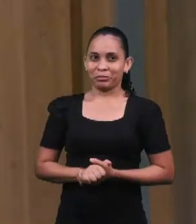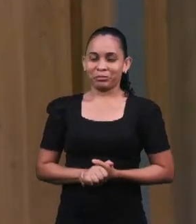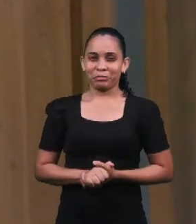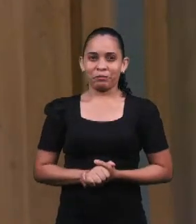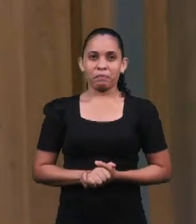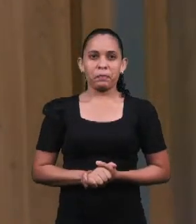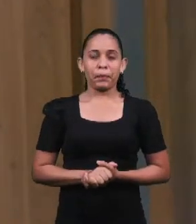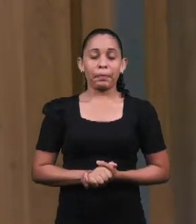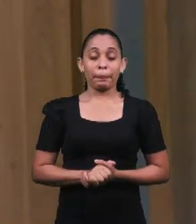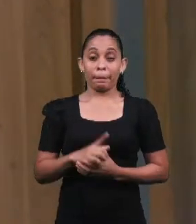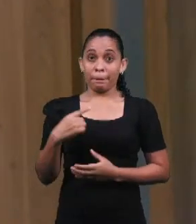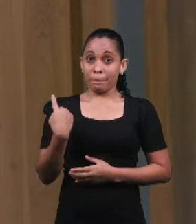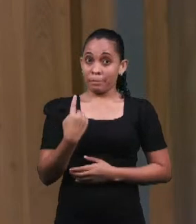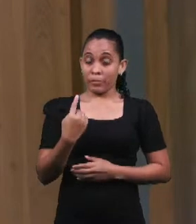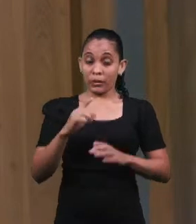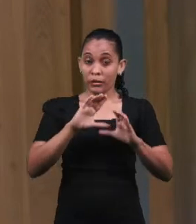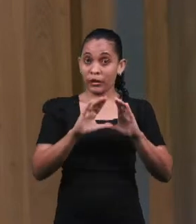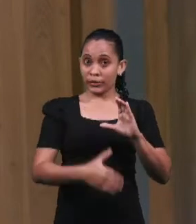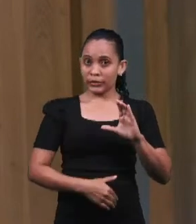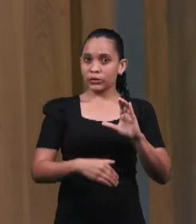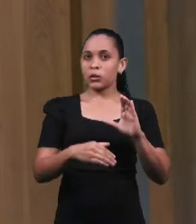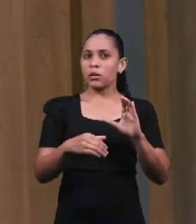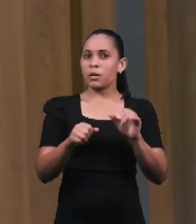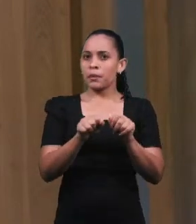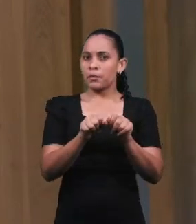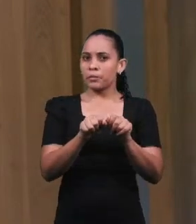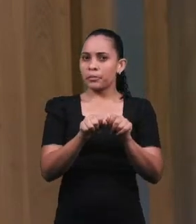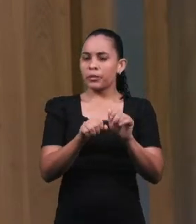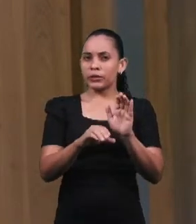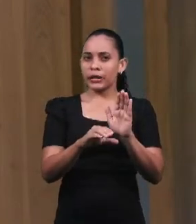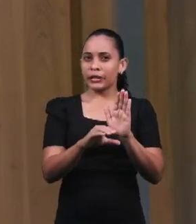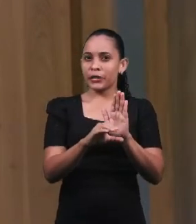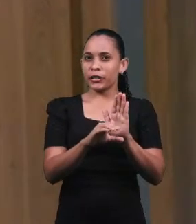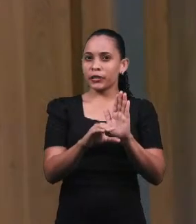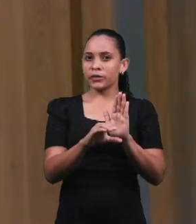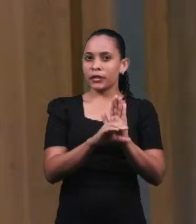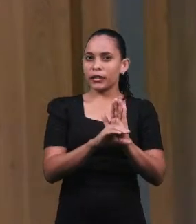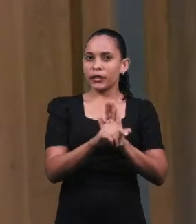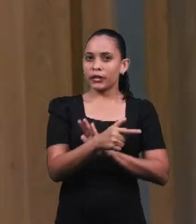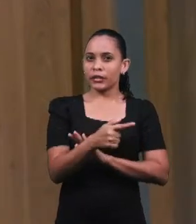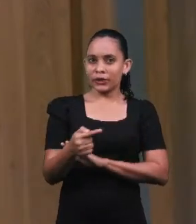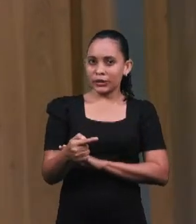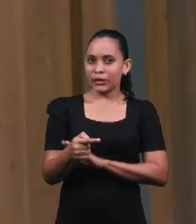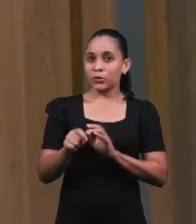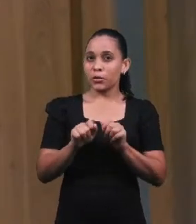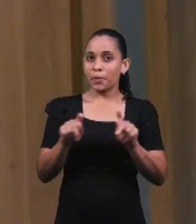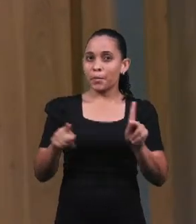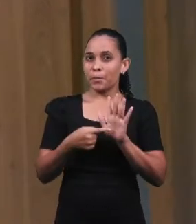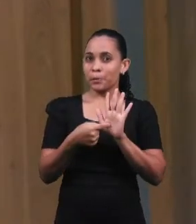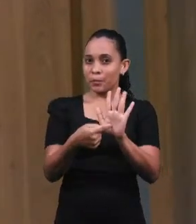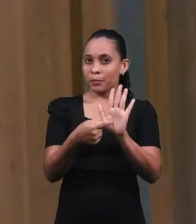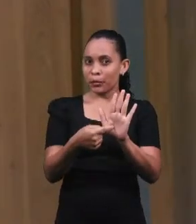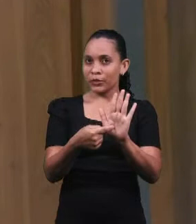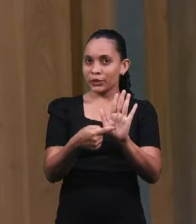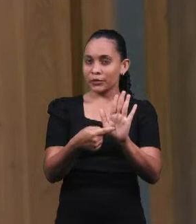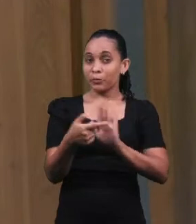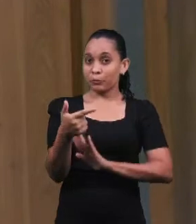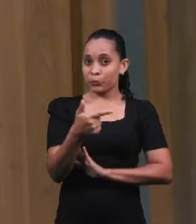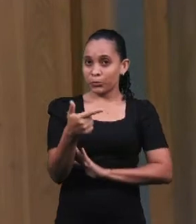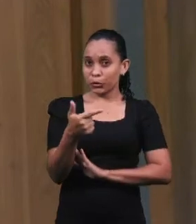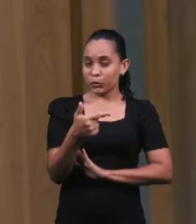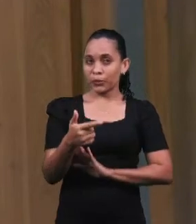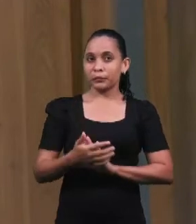um aspecto na citação de Apocalipse 22, 17, quando fala: o Espírito e a esposa dizem: vem. Ali a